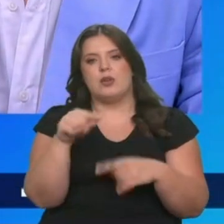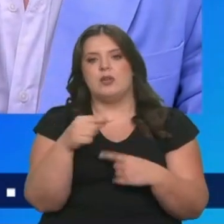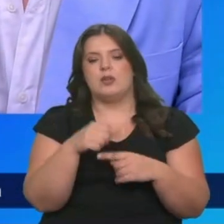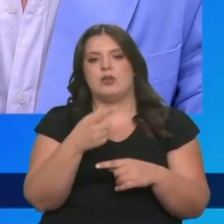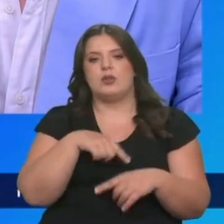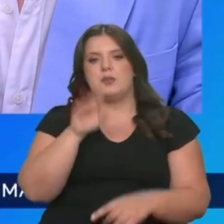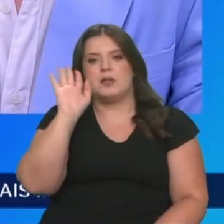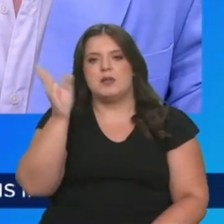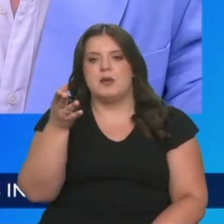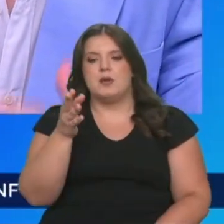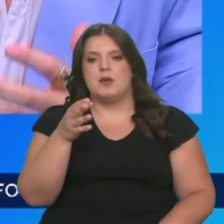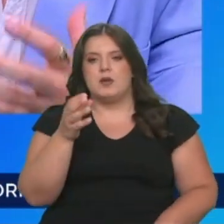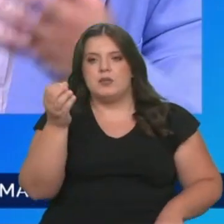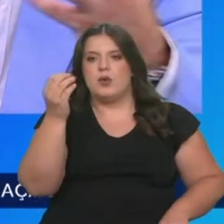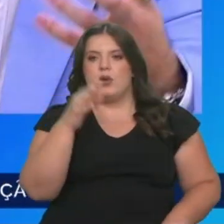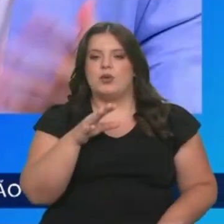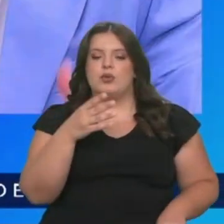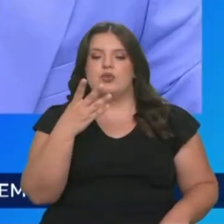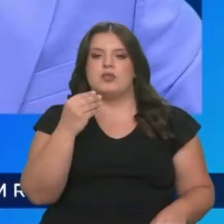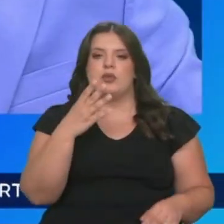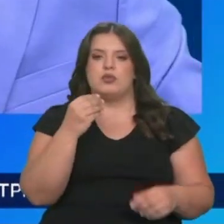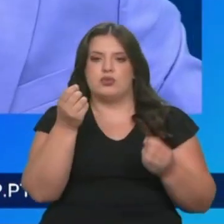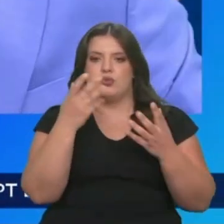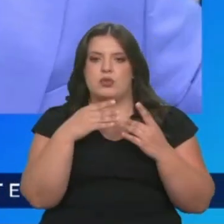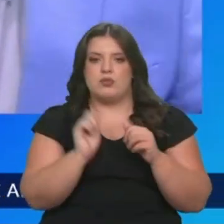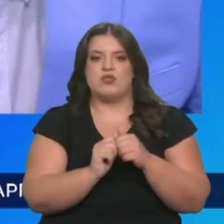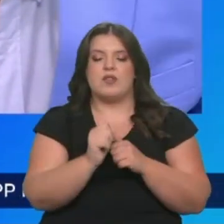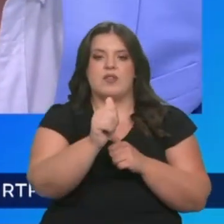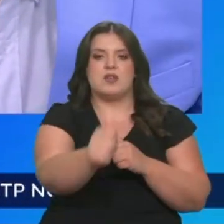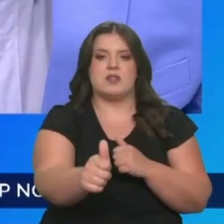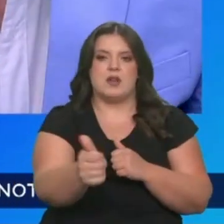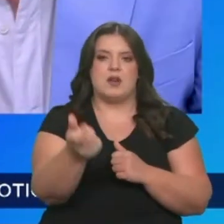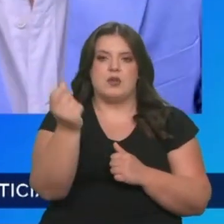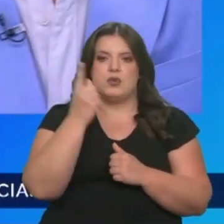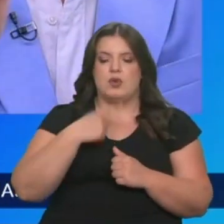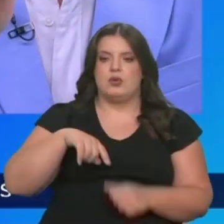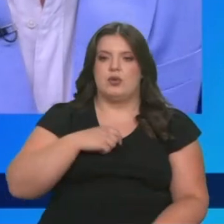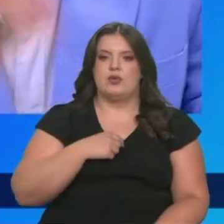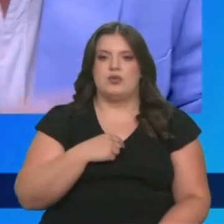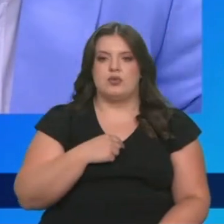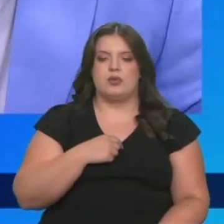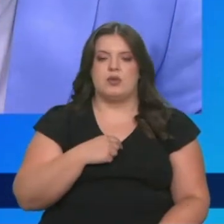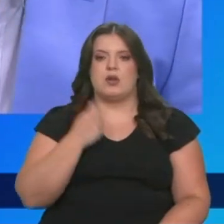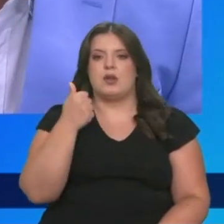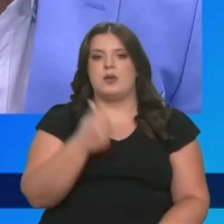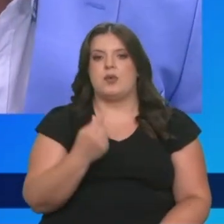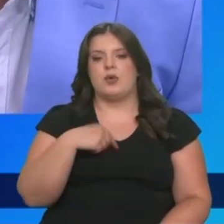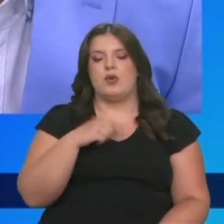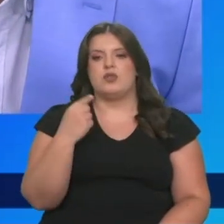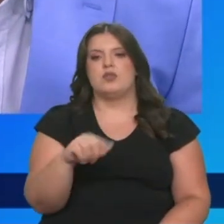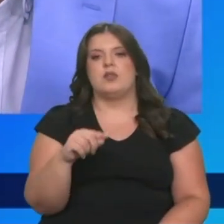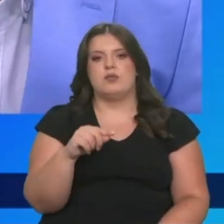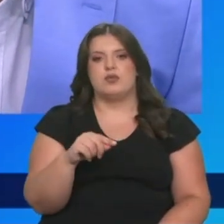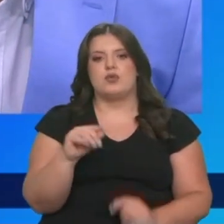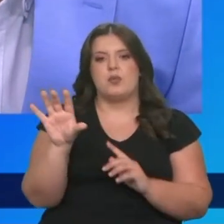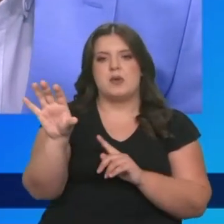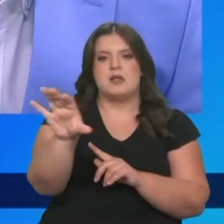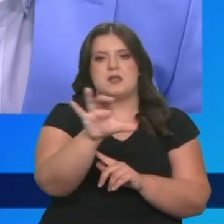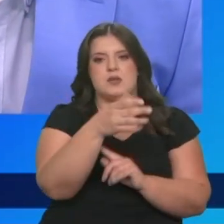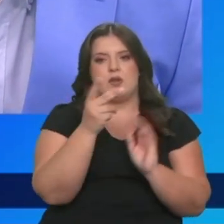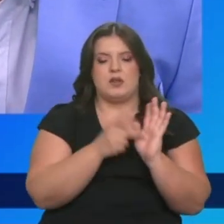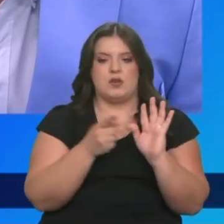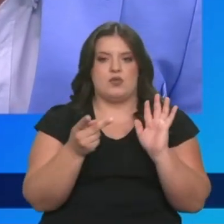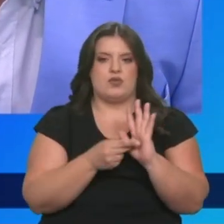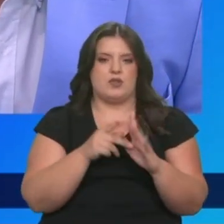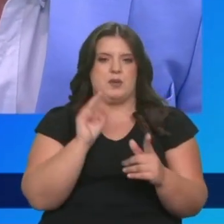para sabermos qual é a luminosidade, o quão escuro é o espaço, temos que nos afastar do nosso Sol. Que bom que nós temos uma sonda com tecnologia